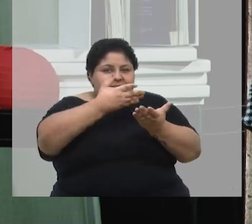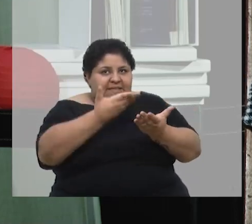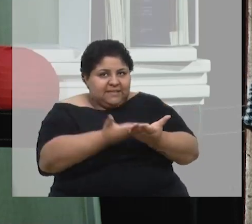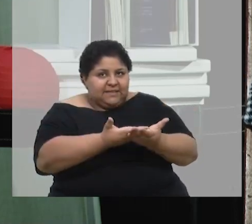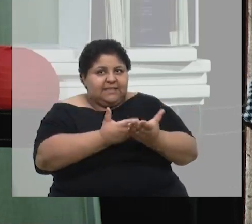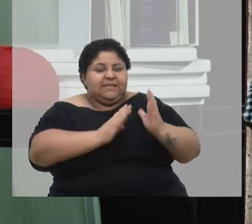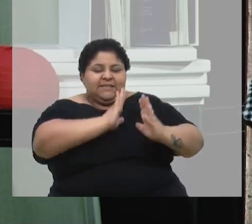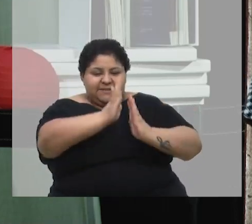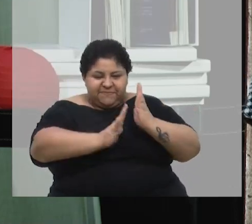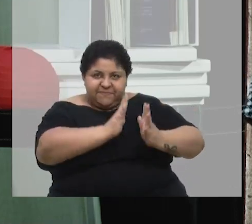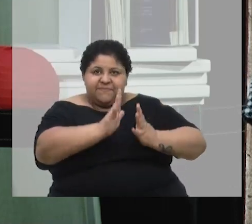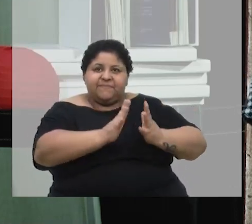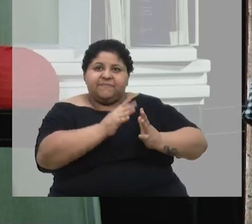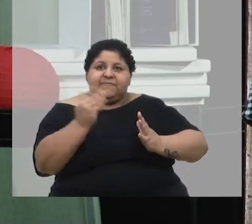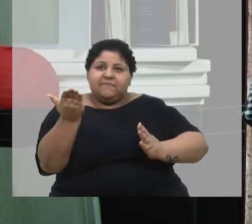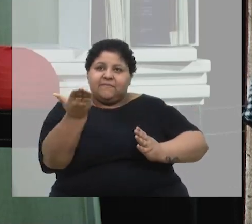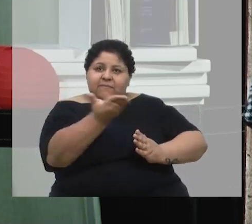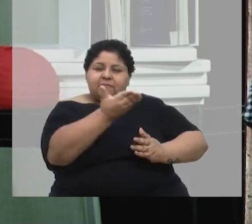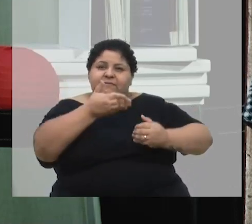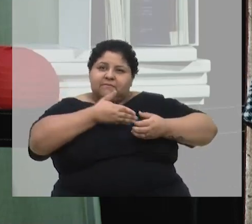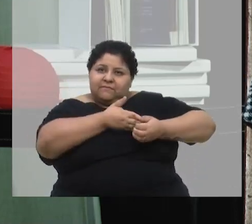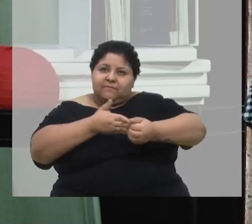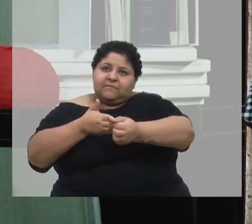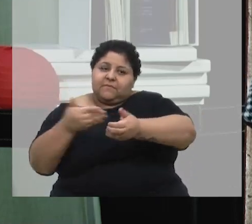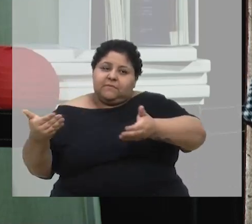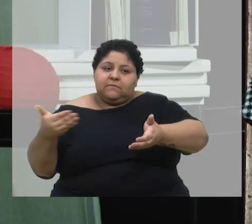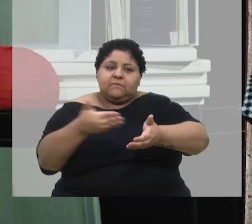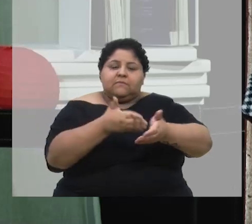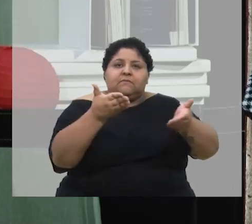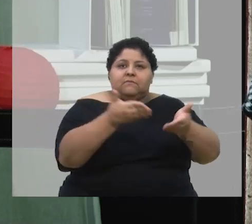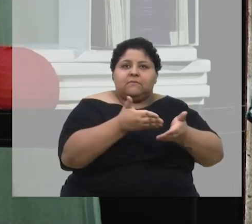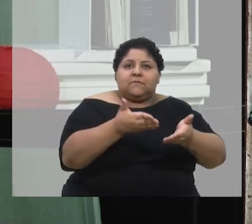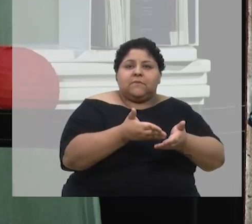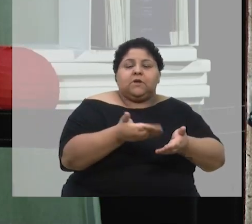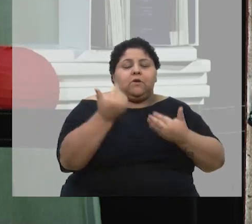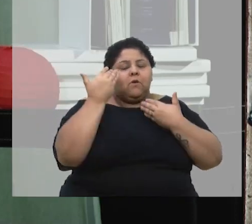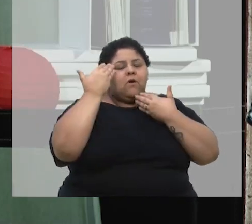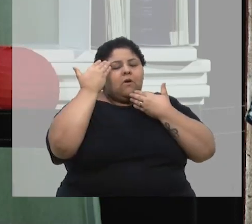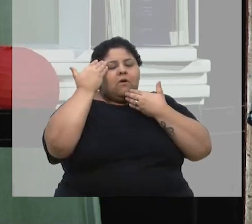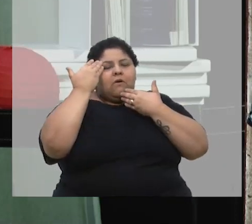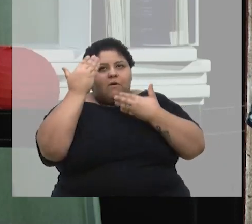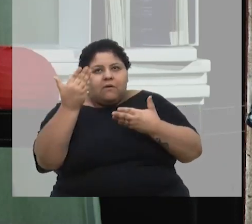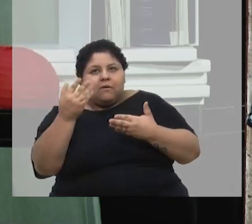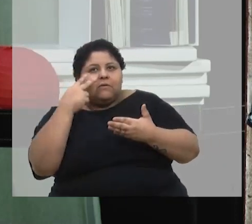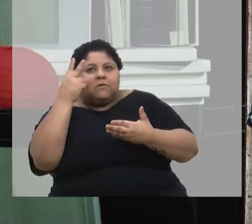das câmeras, a tradução simultânea das intérpretes de Libras. E você que nos acompanhou